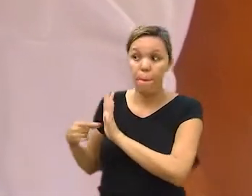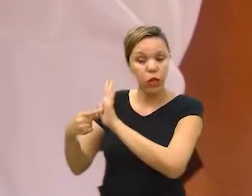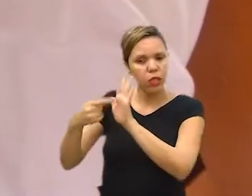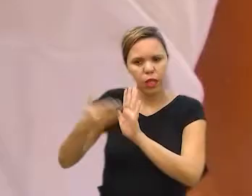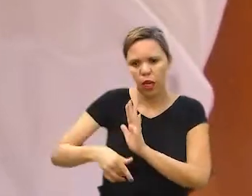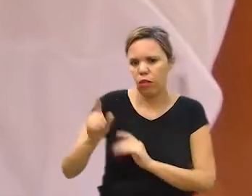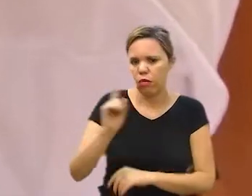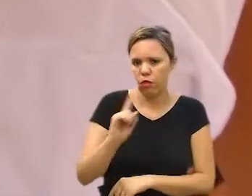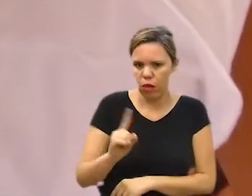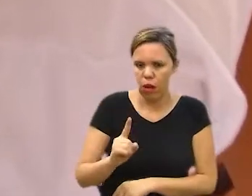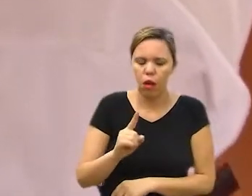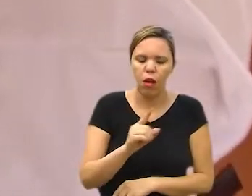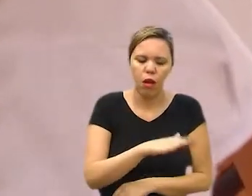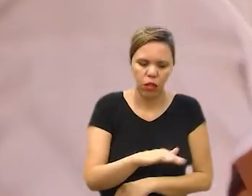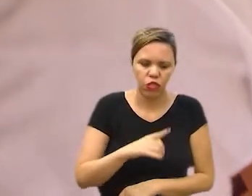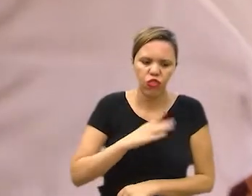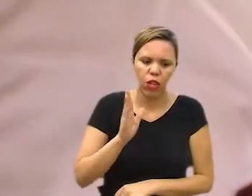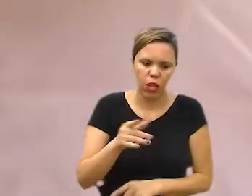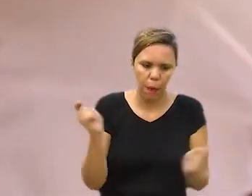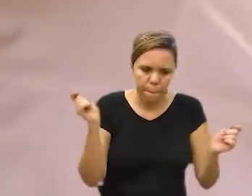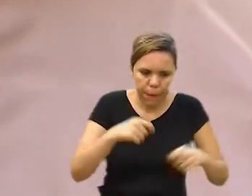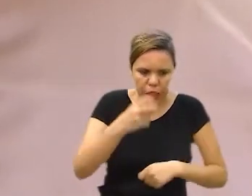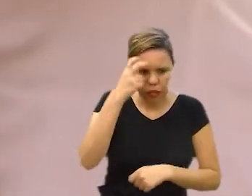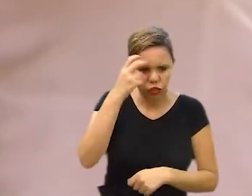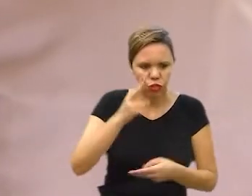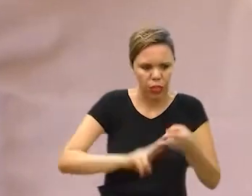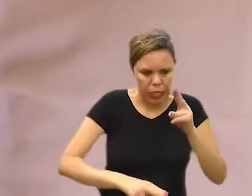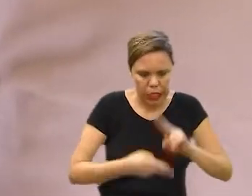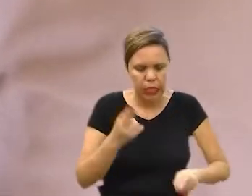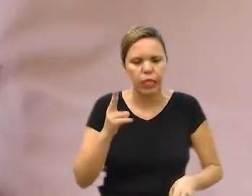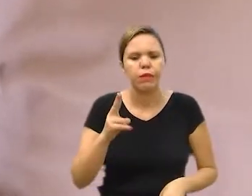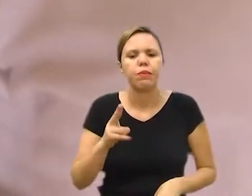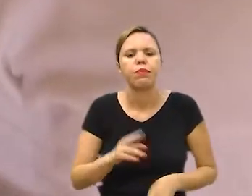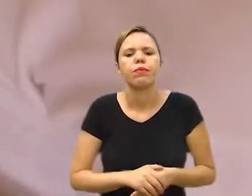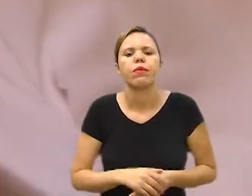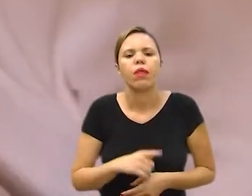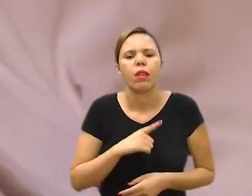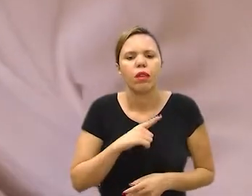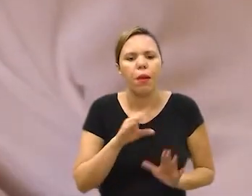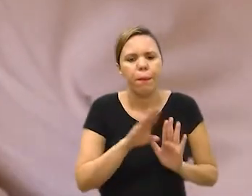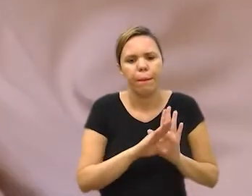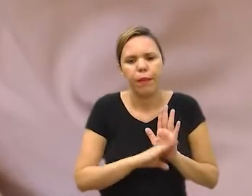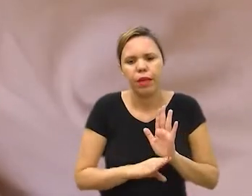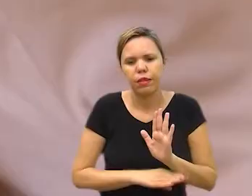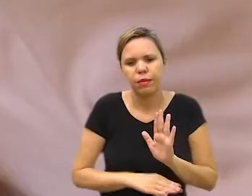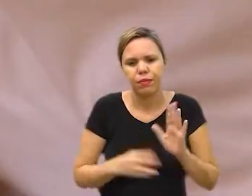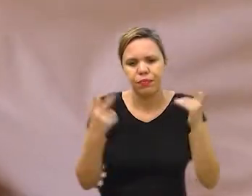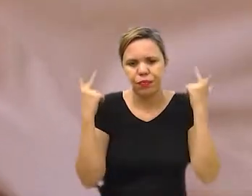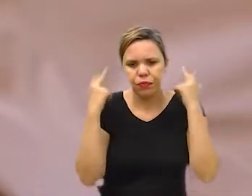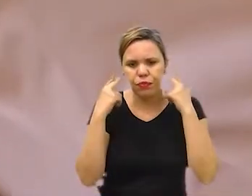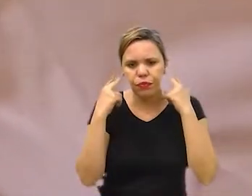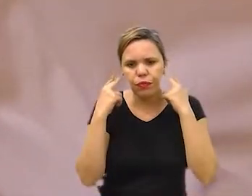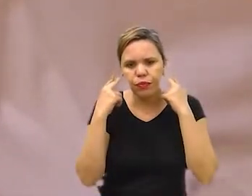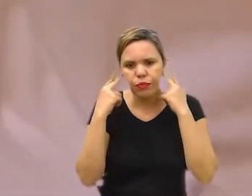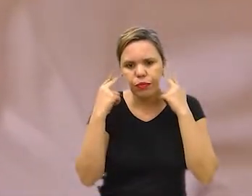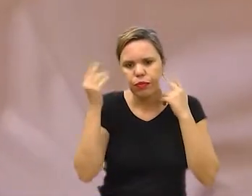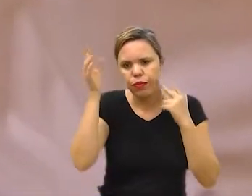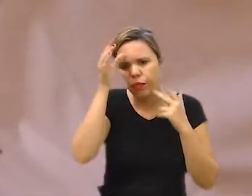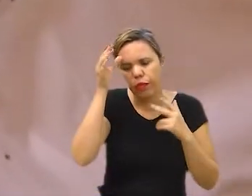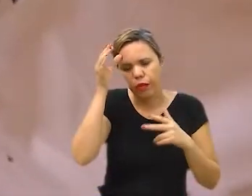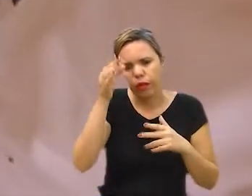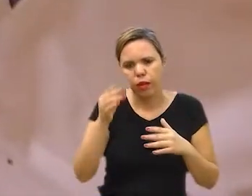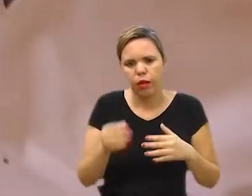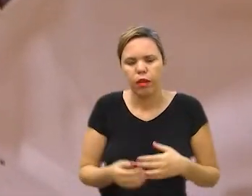que a criança já vem com potencial, já vem com talentos, já vem com uma programação natural que o guia